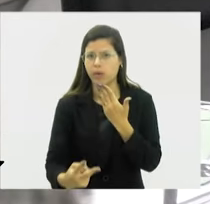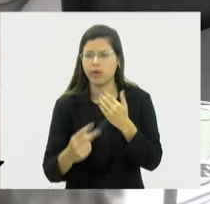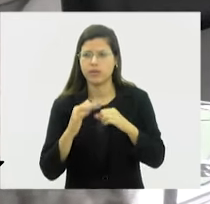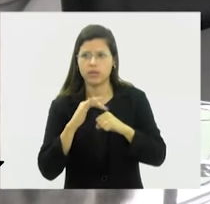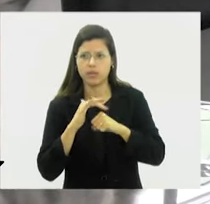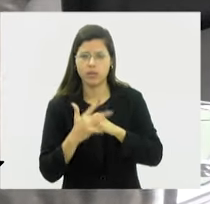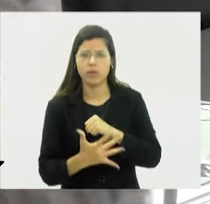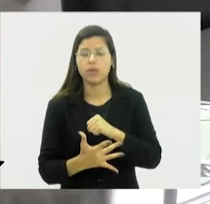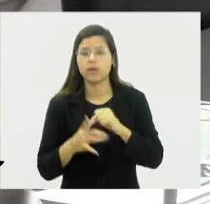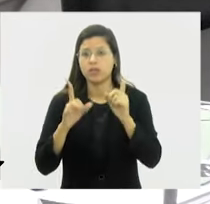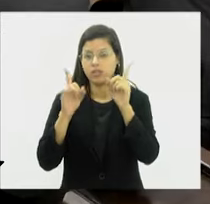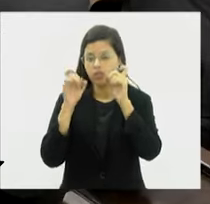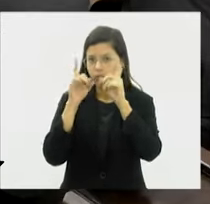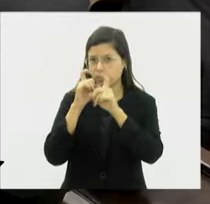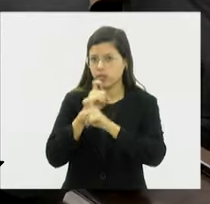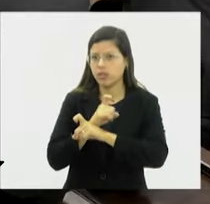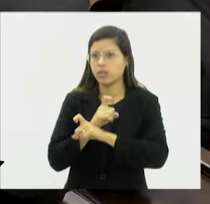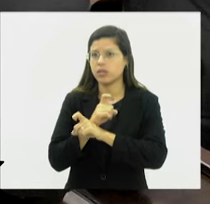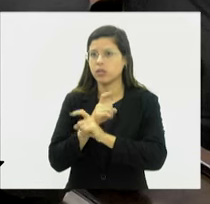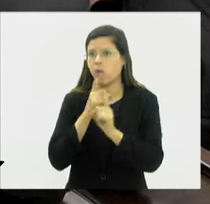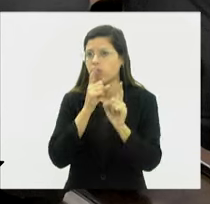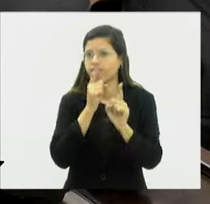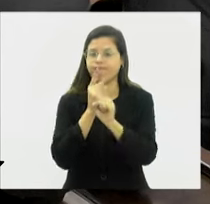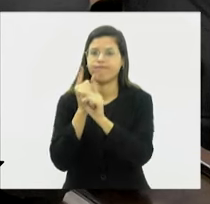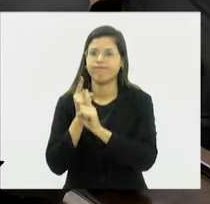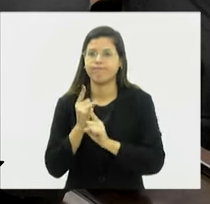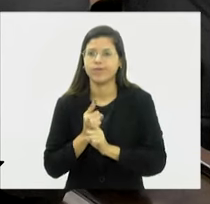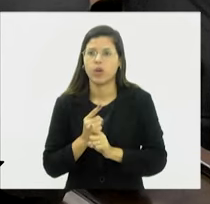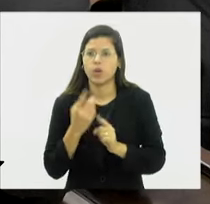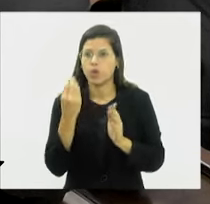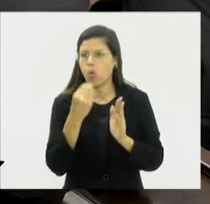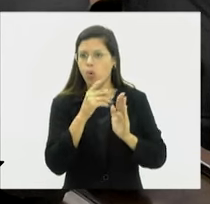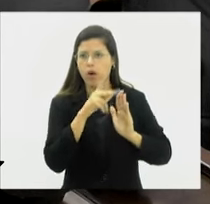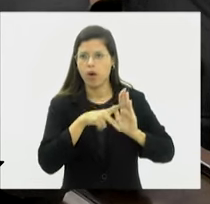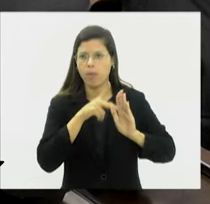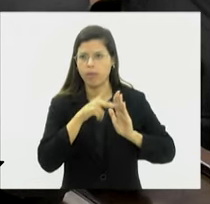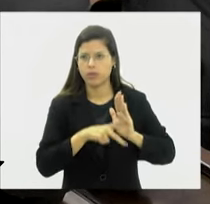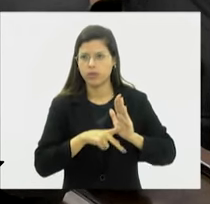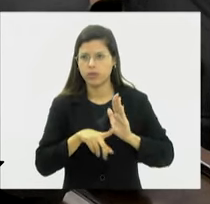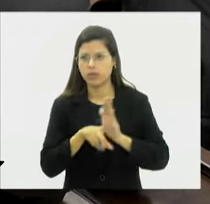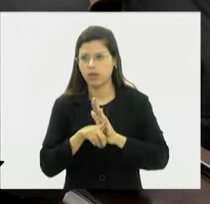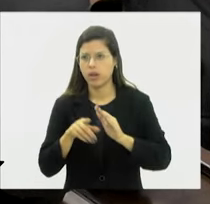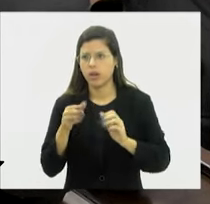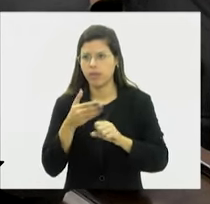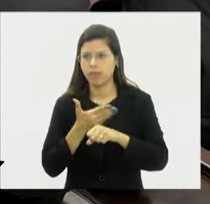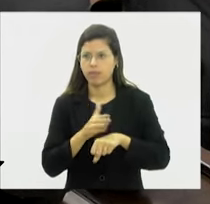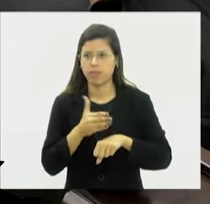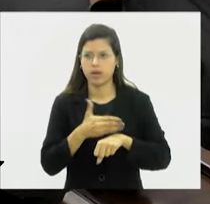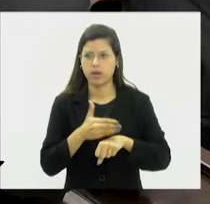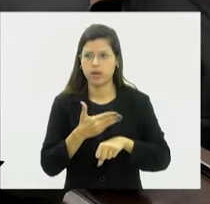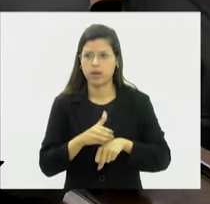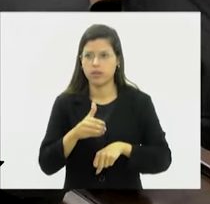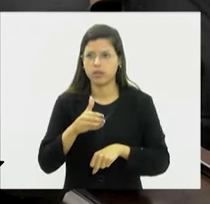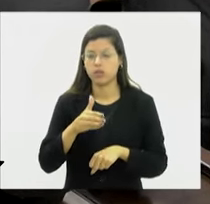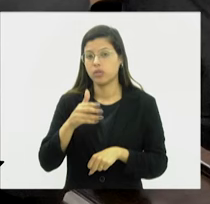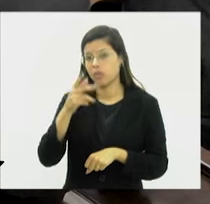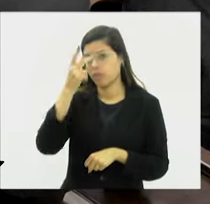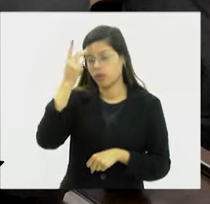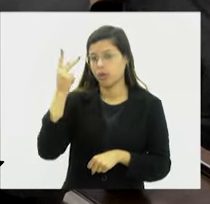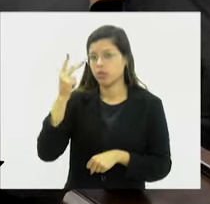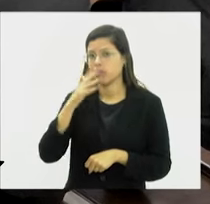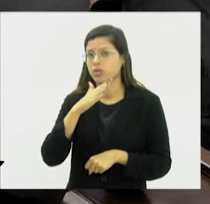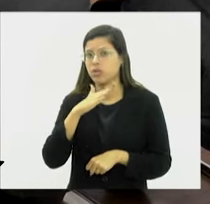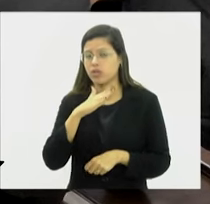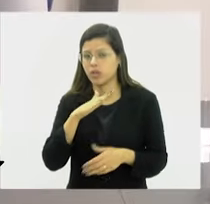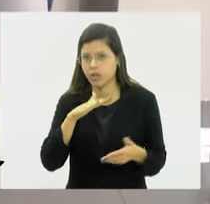até de muito difícil a apuração e colocar o projeto em prática para aqueles que faleceram em